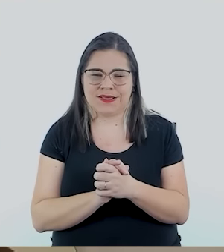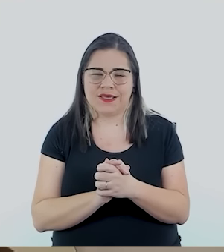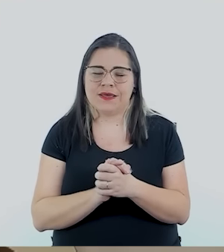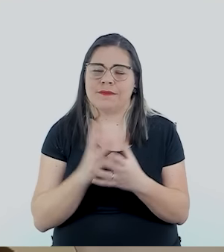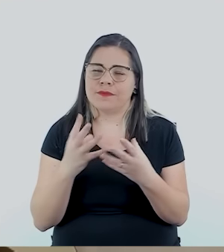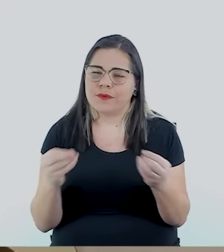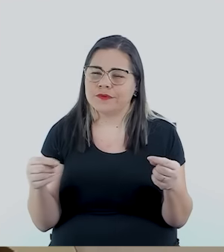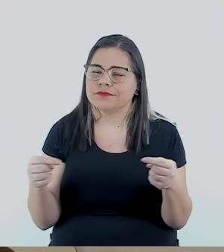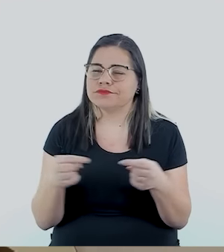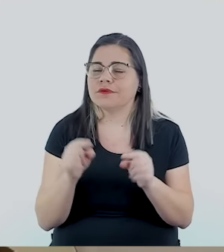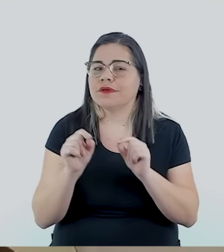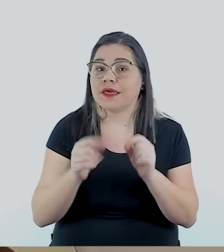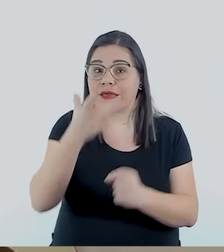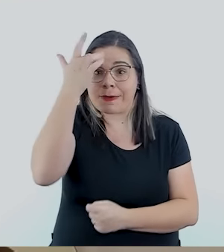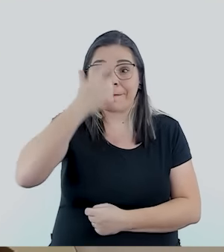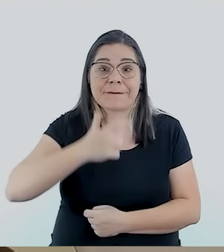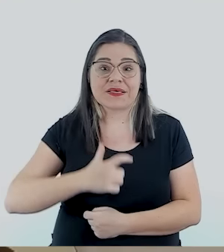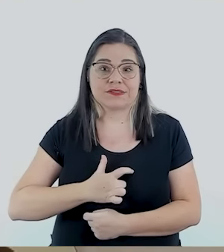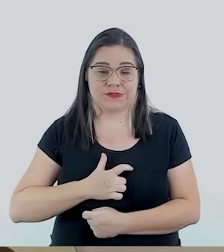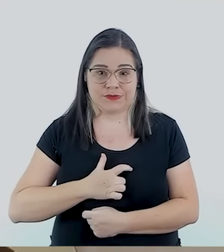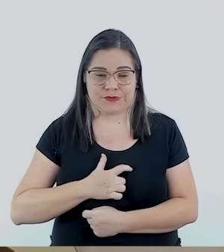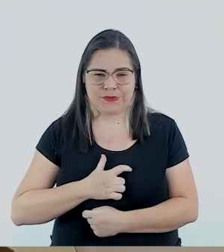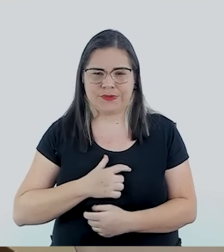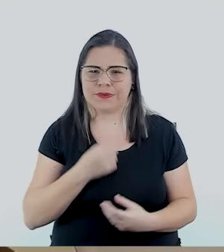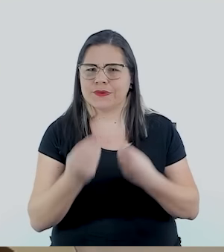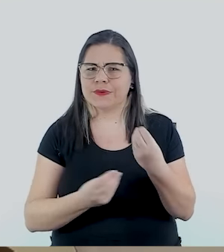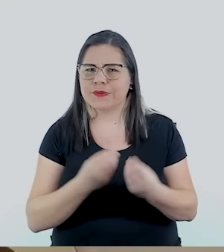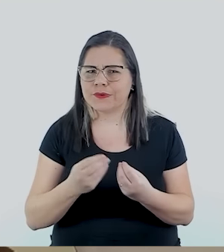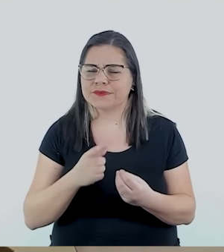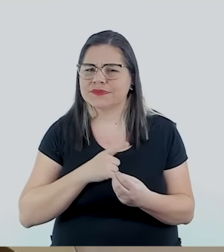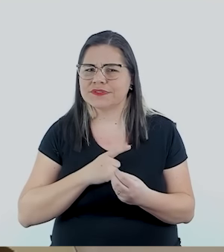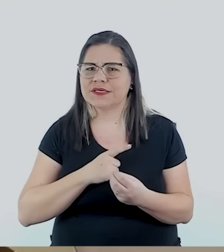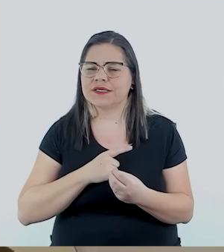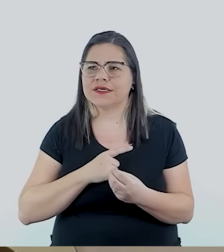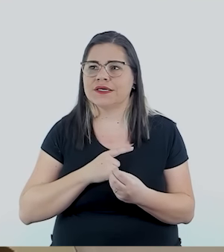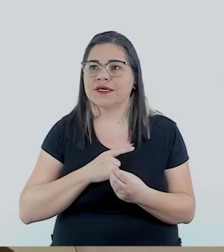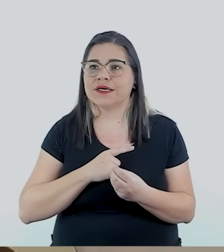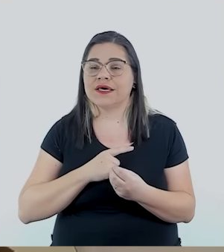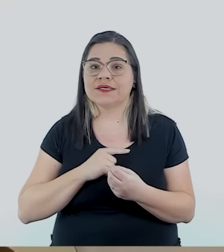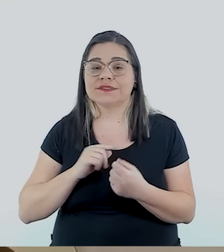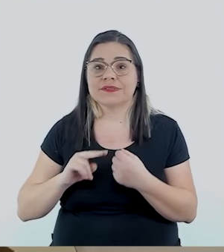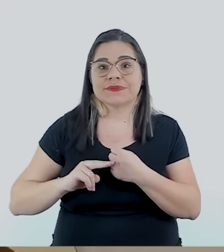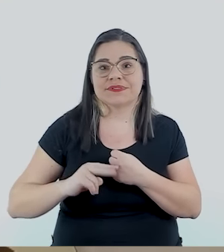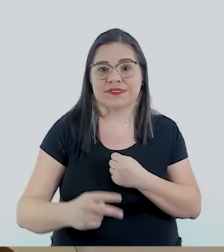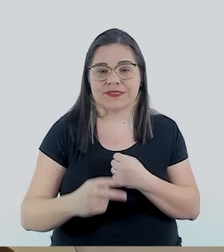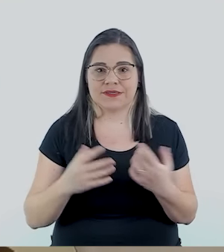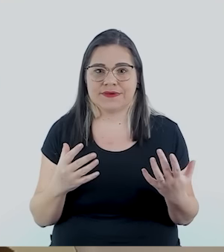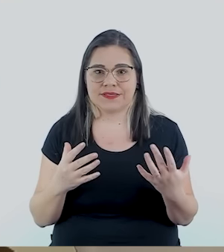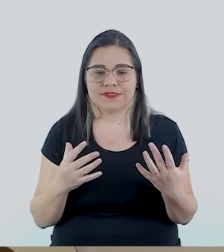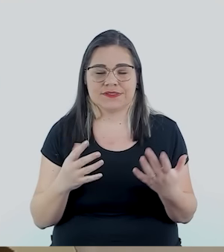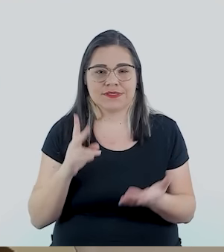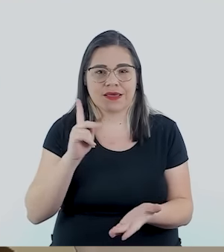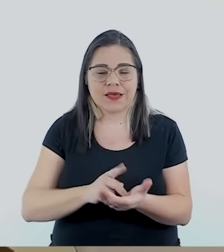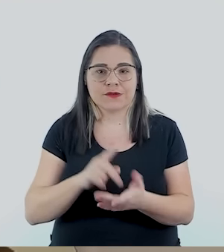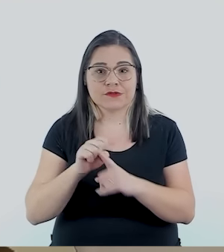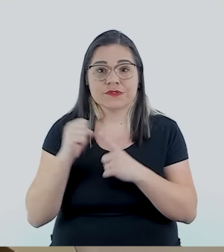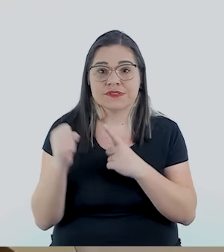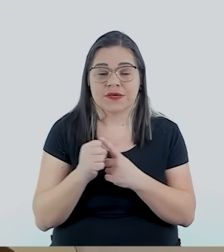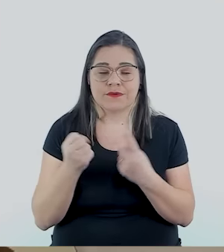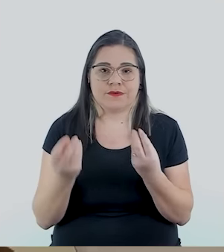muito tem a ver também com a pessoa Então como que a gente pode ter Impacto Você tinha perguntado um pouco antes né Eh Impacto realmente